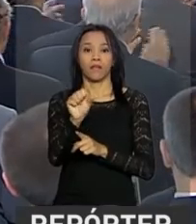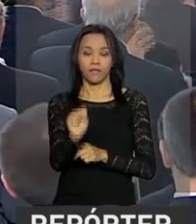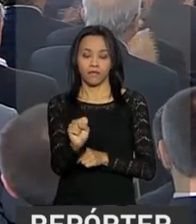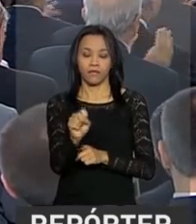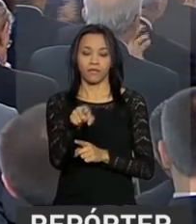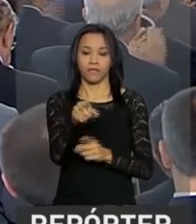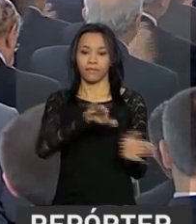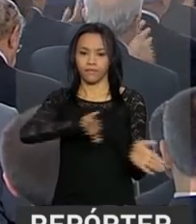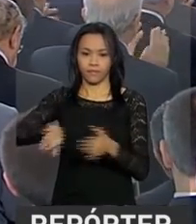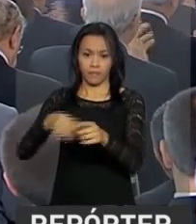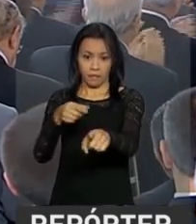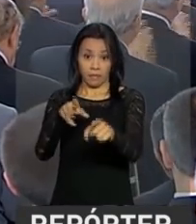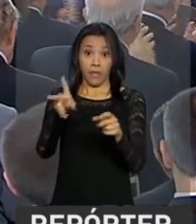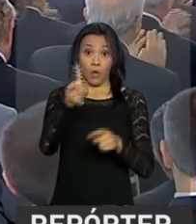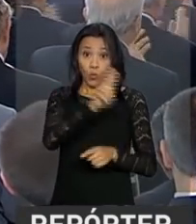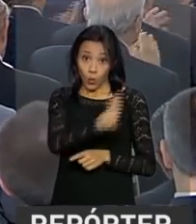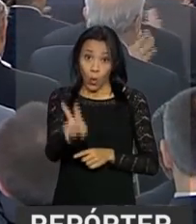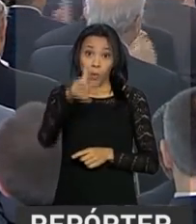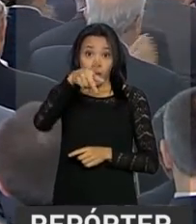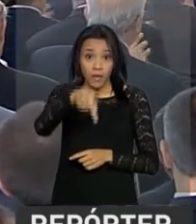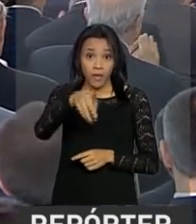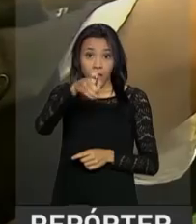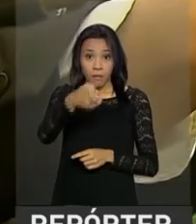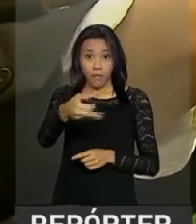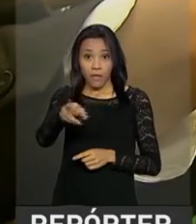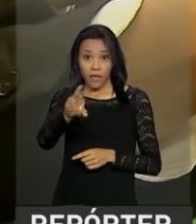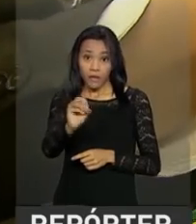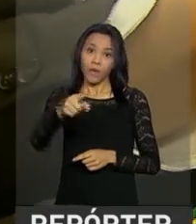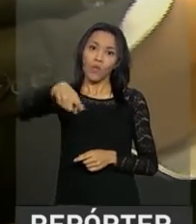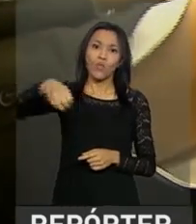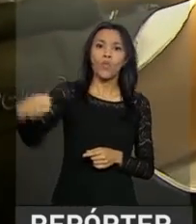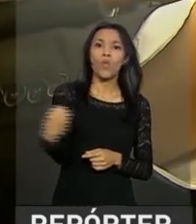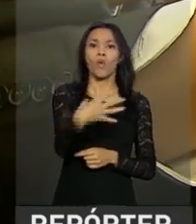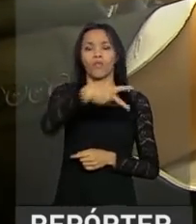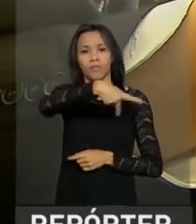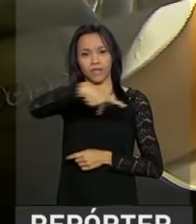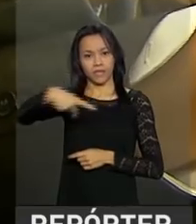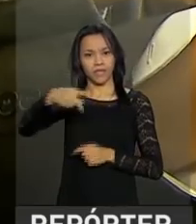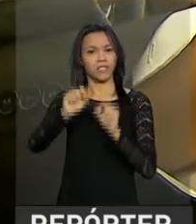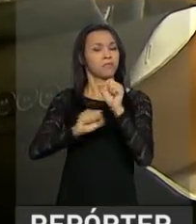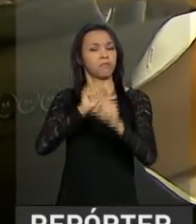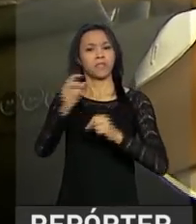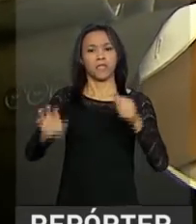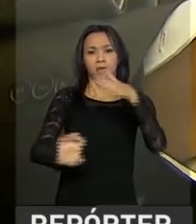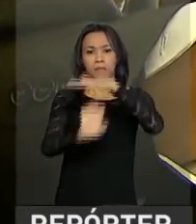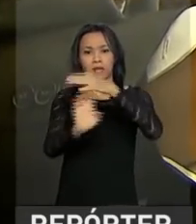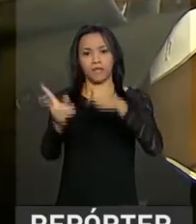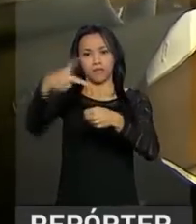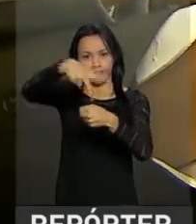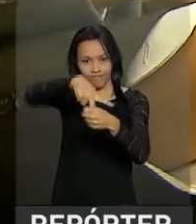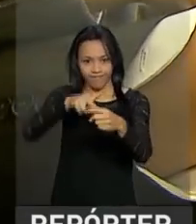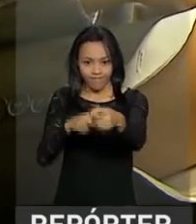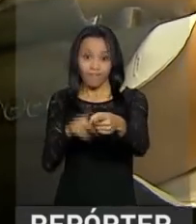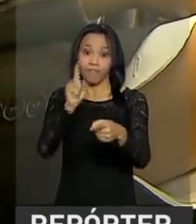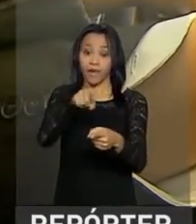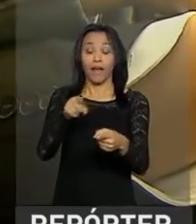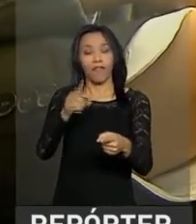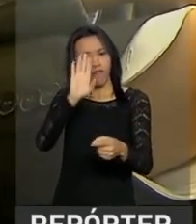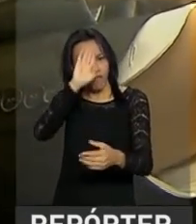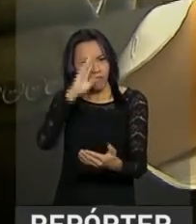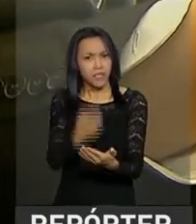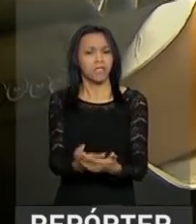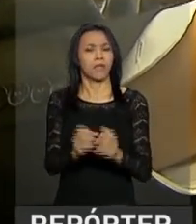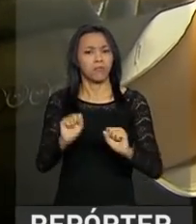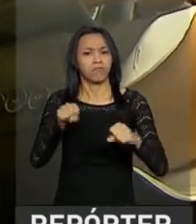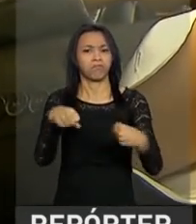Pedro Parente é o novo presidente da Petrobras. À frente da pasta, disse que o desafio é trazer de volta a credibilidade da empresa. Nós